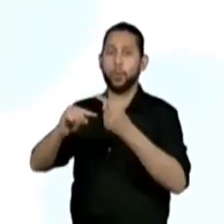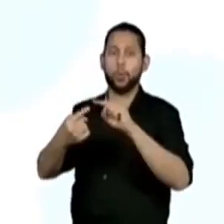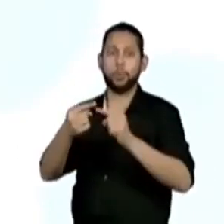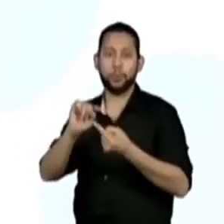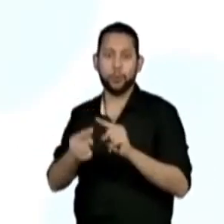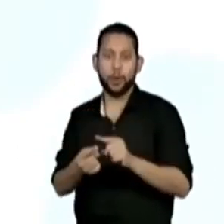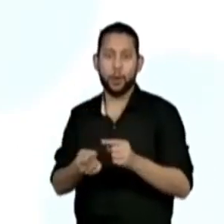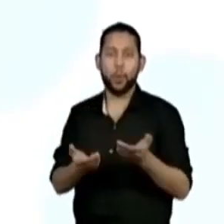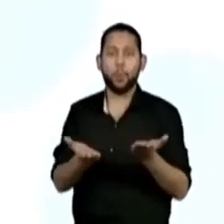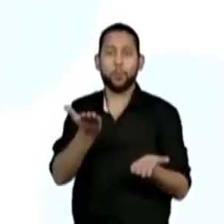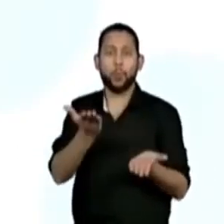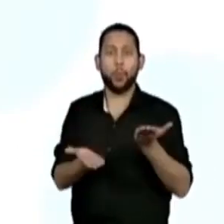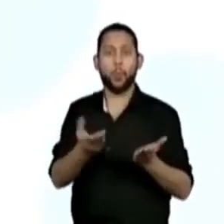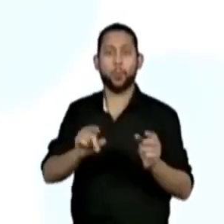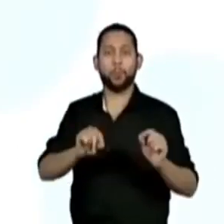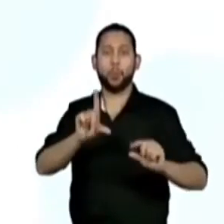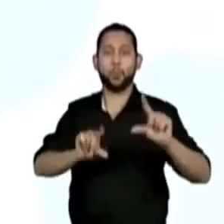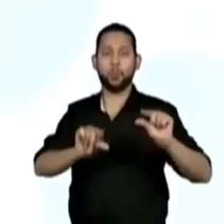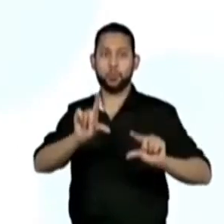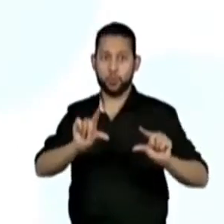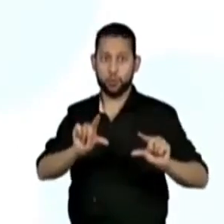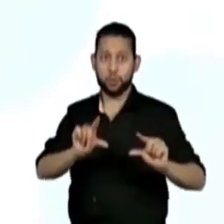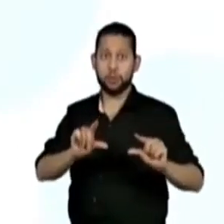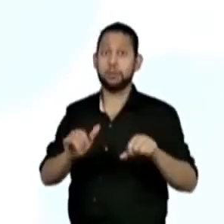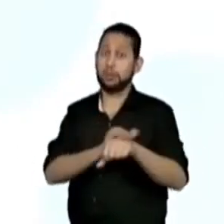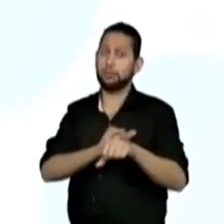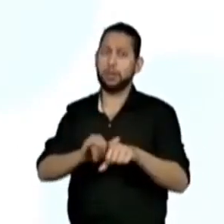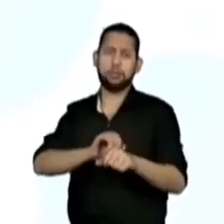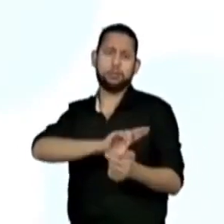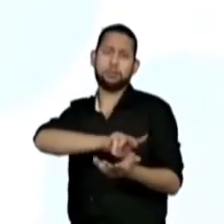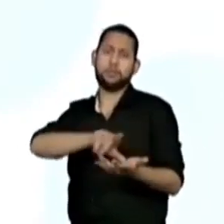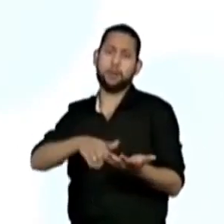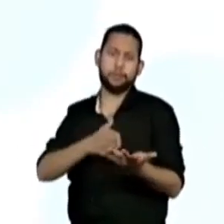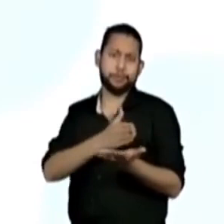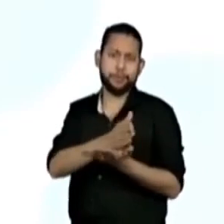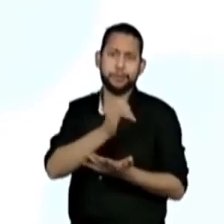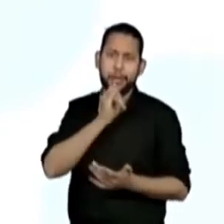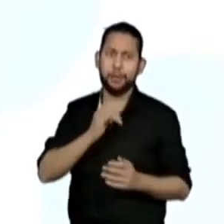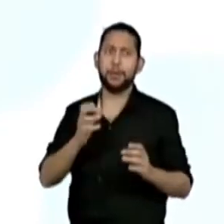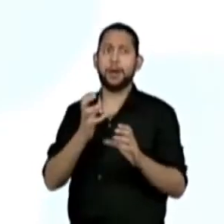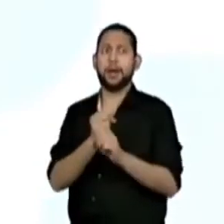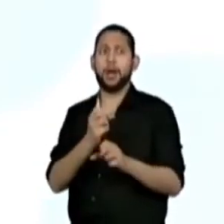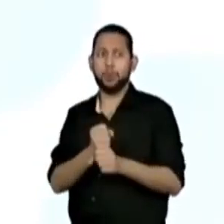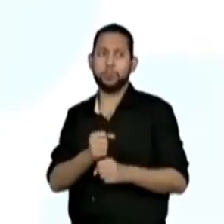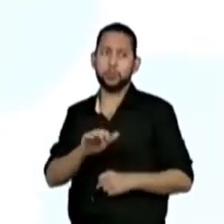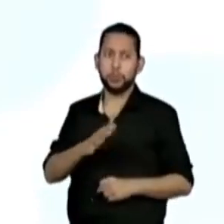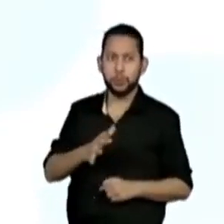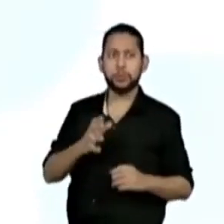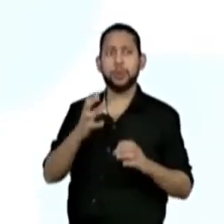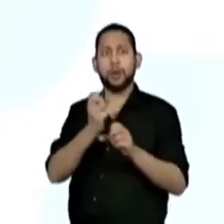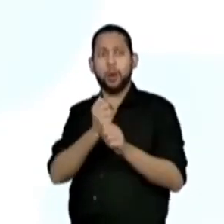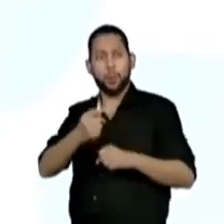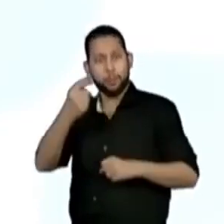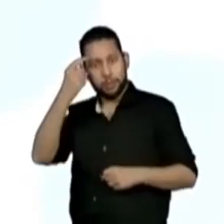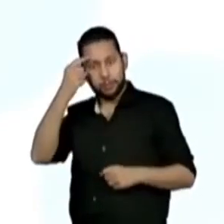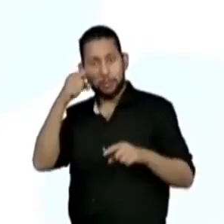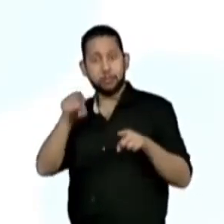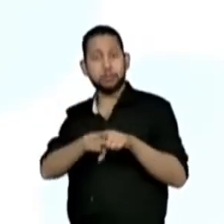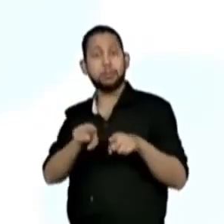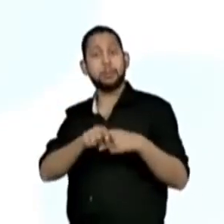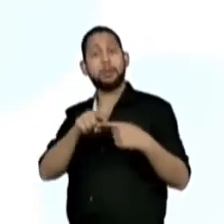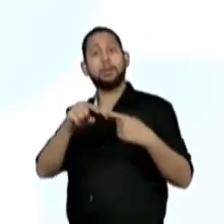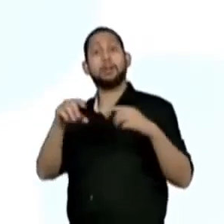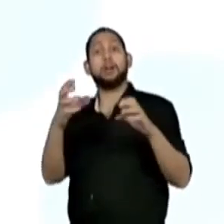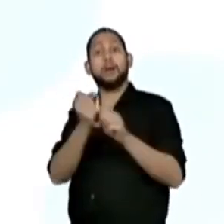e proporcionalidade utilizando estratégias diversas como o cálculo por estimativa o cálculo mental e